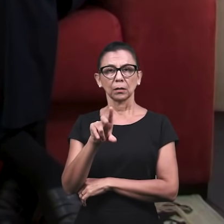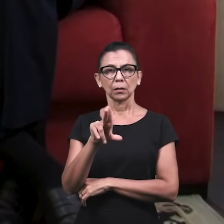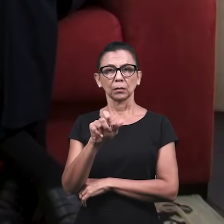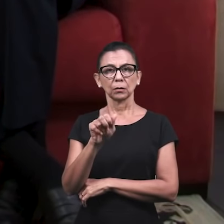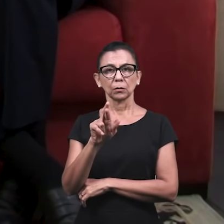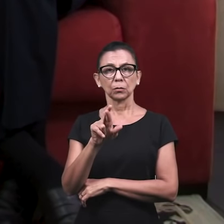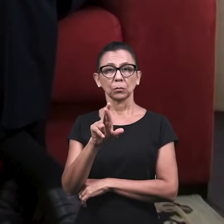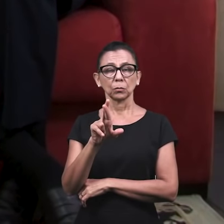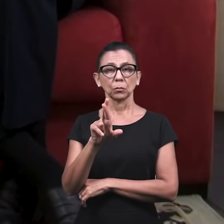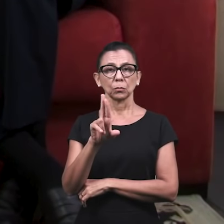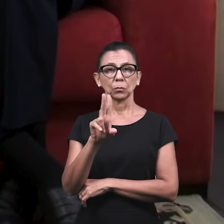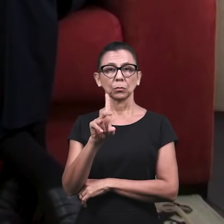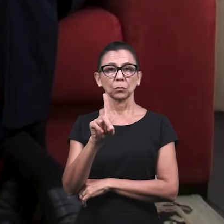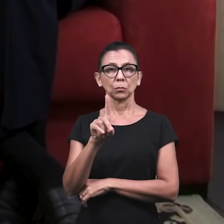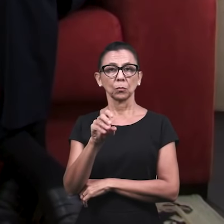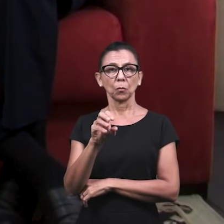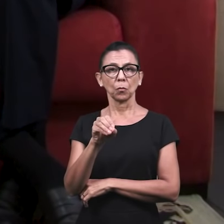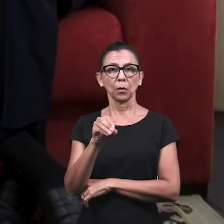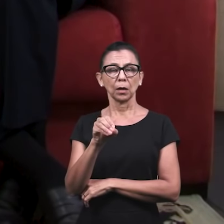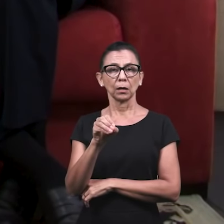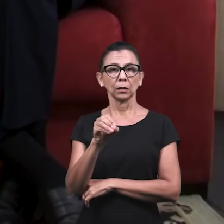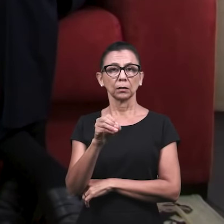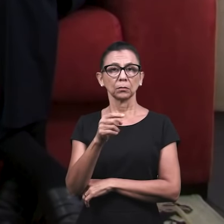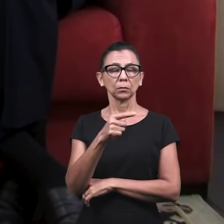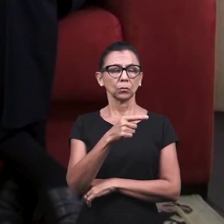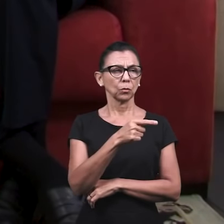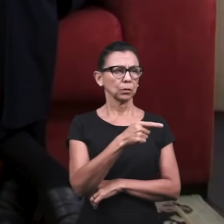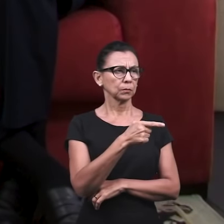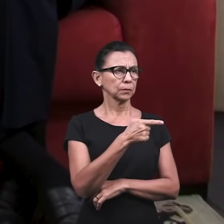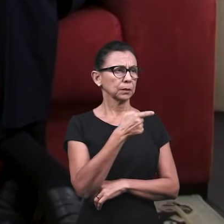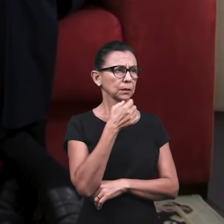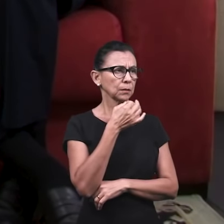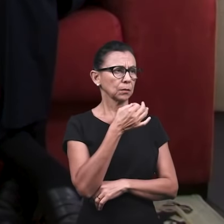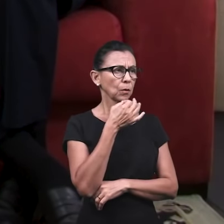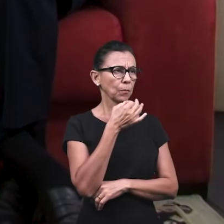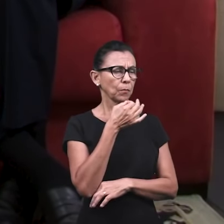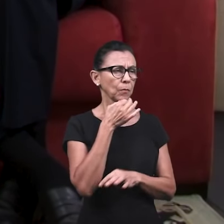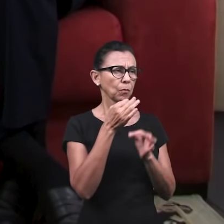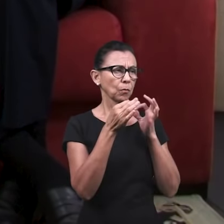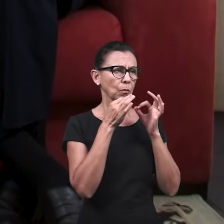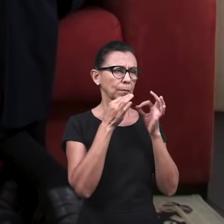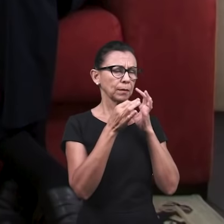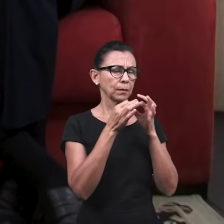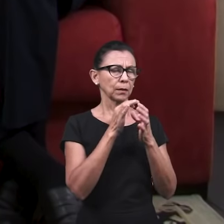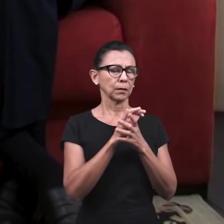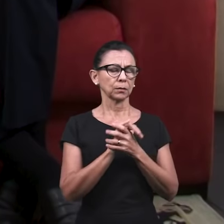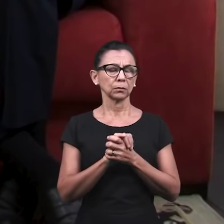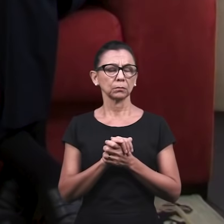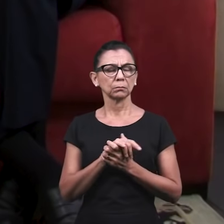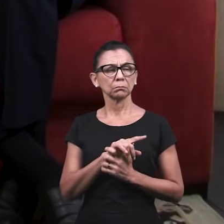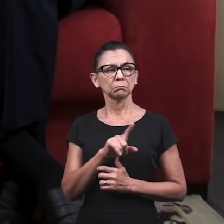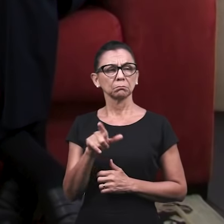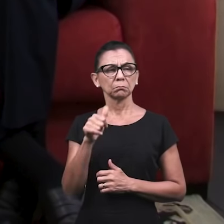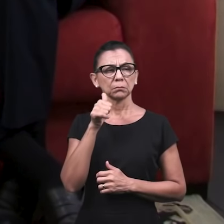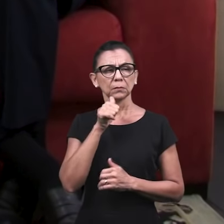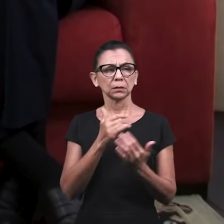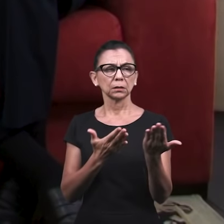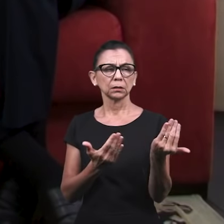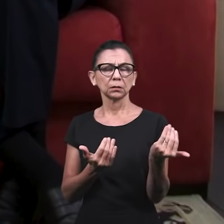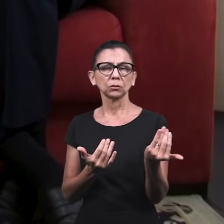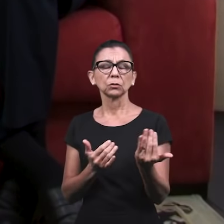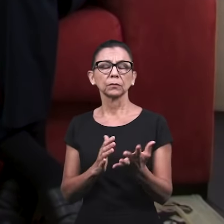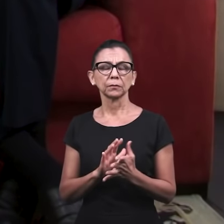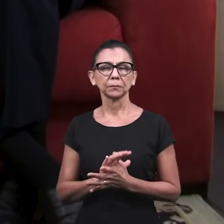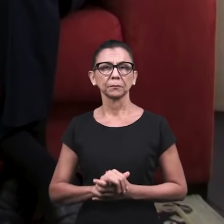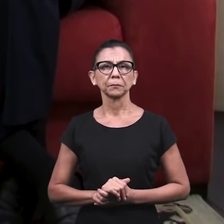de número 6. E eu gostaria que o nosso companheiro fizesse um comentário acerca da resposta da jovem, da Stephanie Bairil. O que você pode comentar